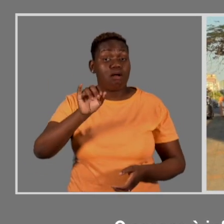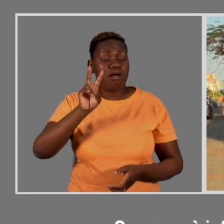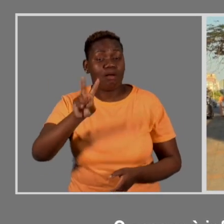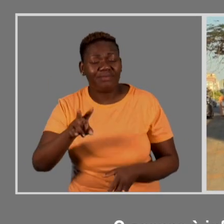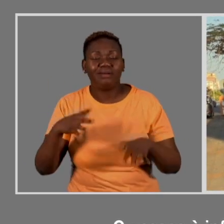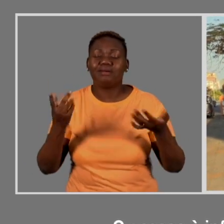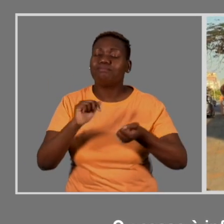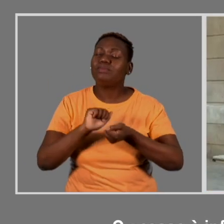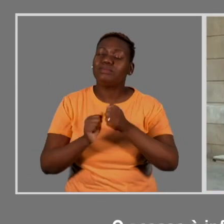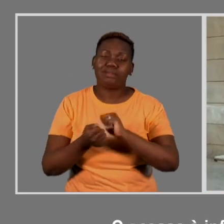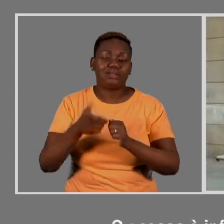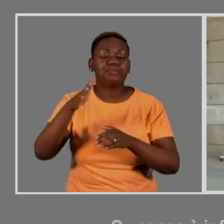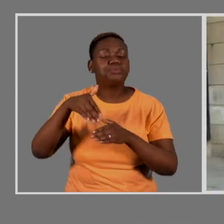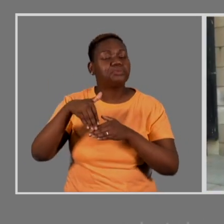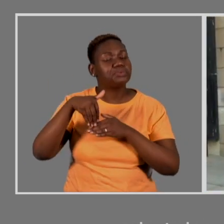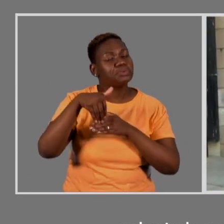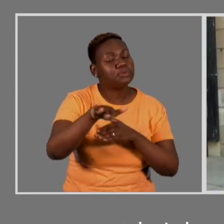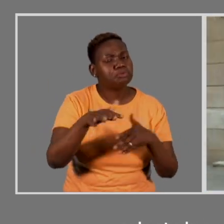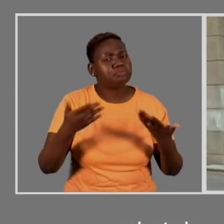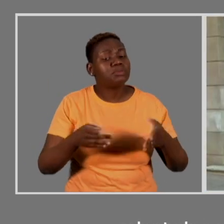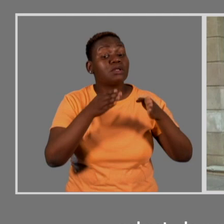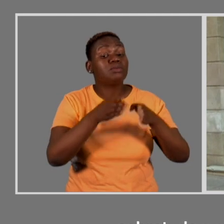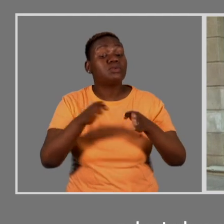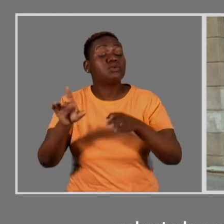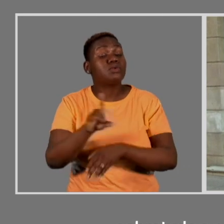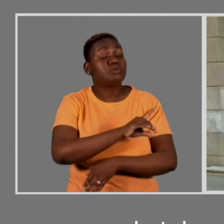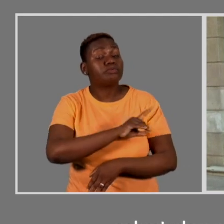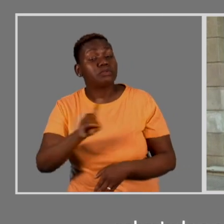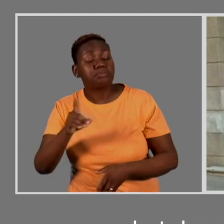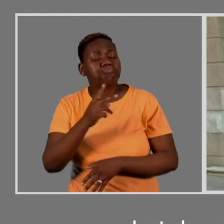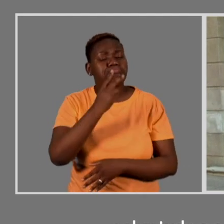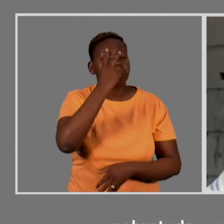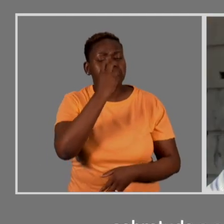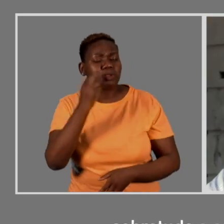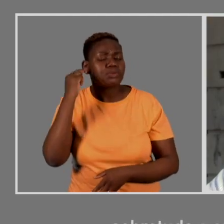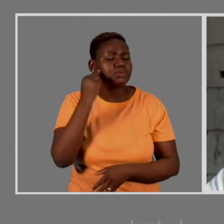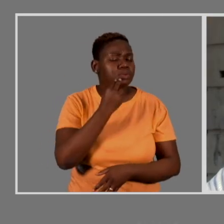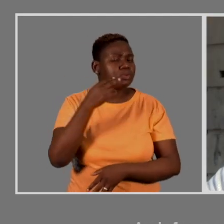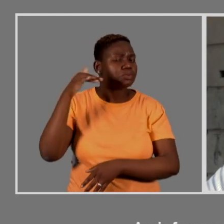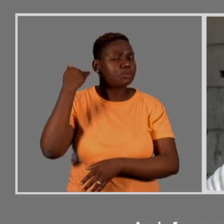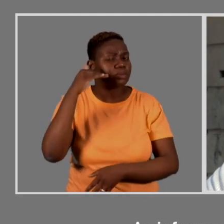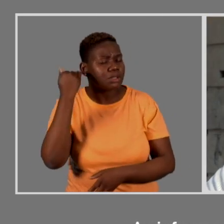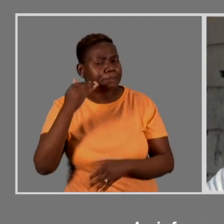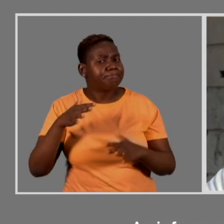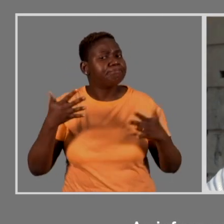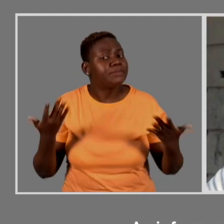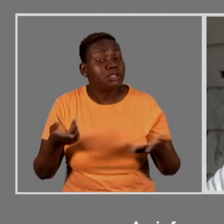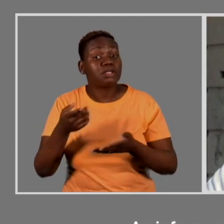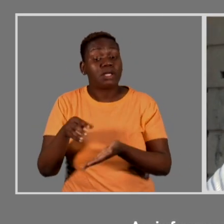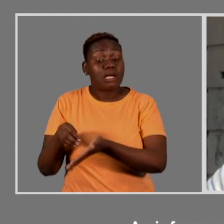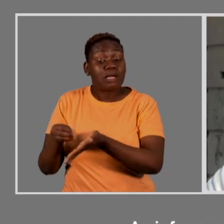ser um problema para as pessoas com deficiência, sobretudo a auditiva e visual em Moçambique. As